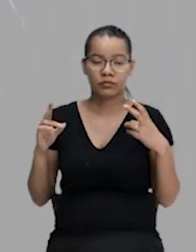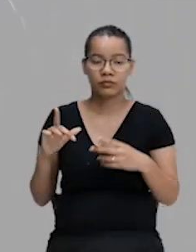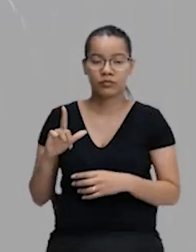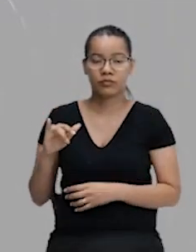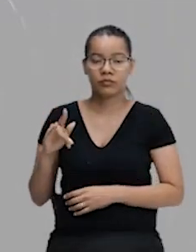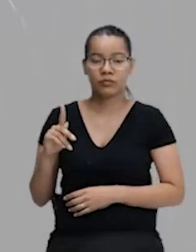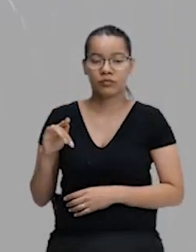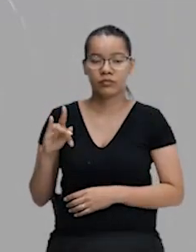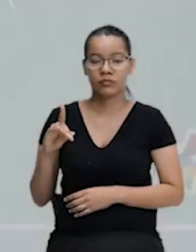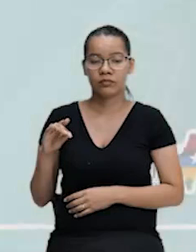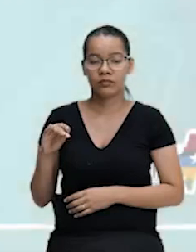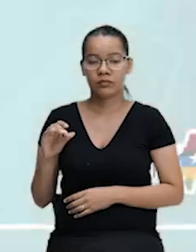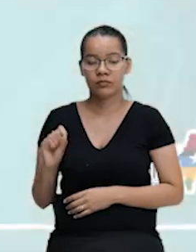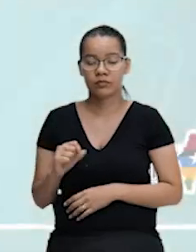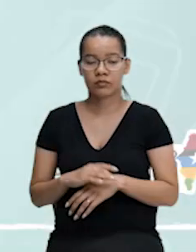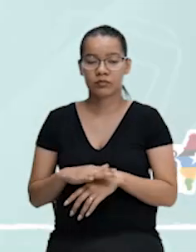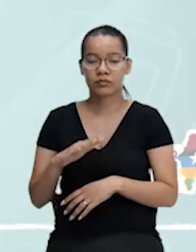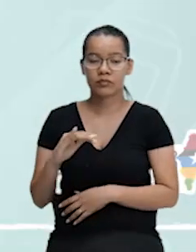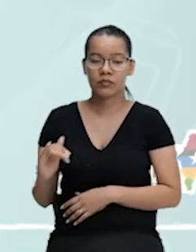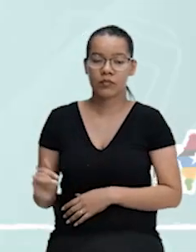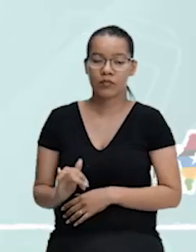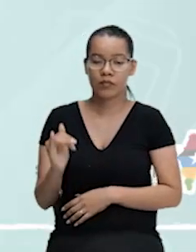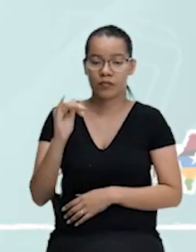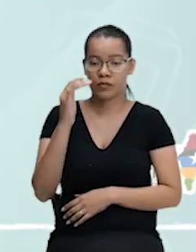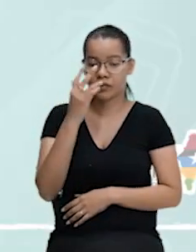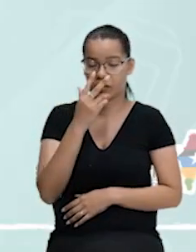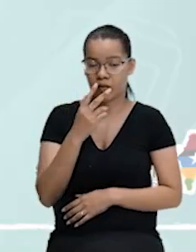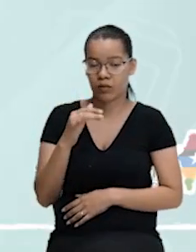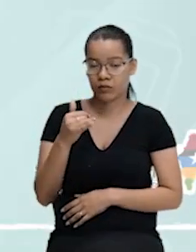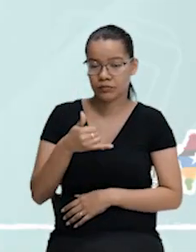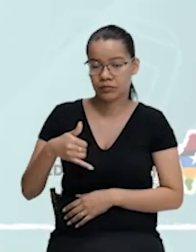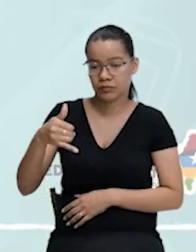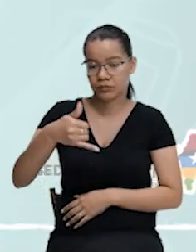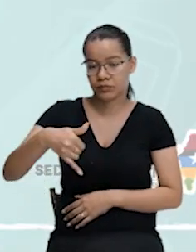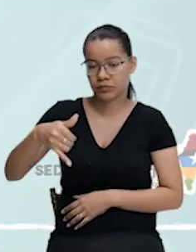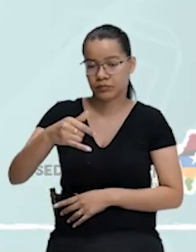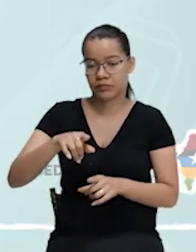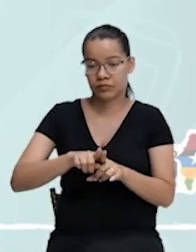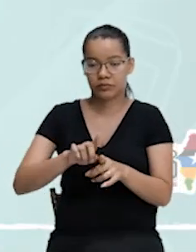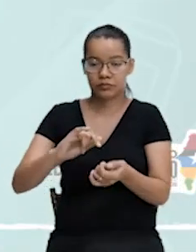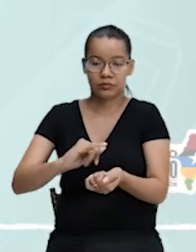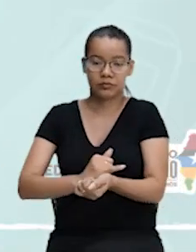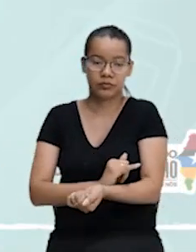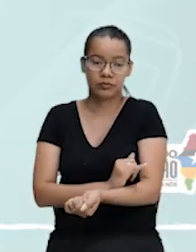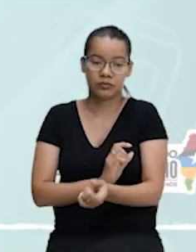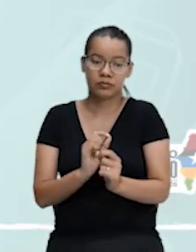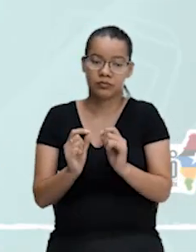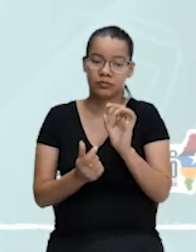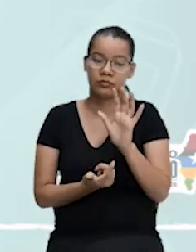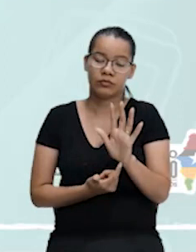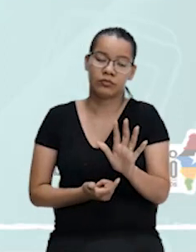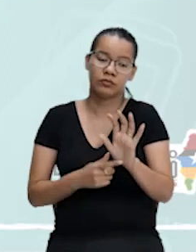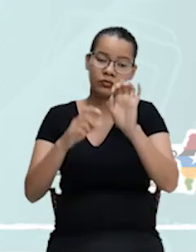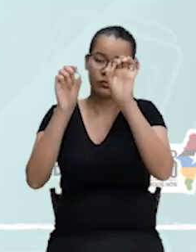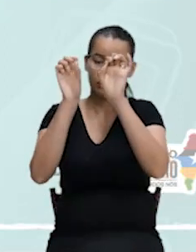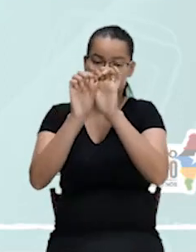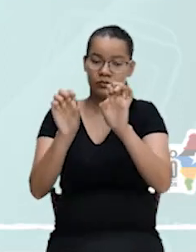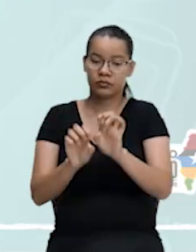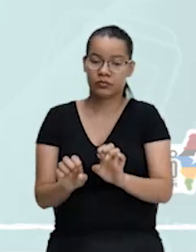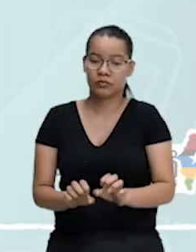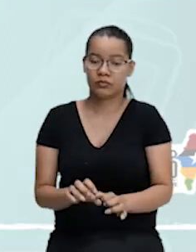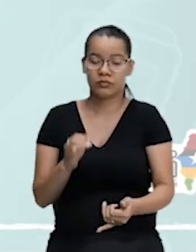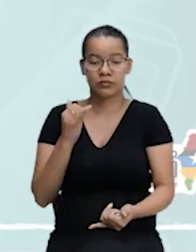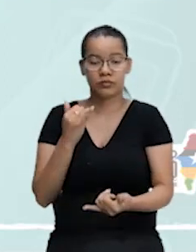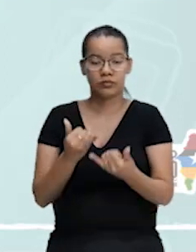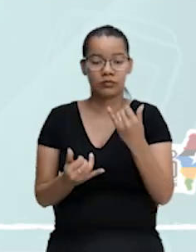ó. Os mais importantes são os óleos e as gorduras, que apresentam estruturas semelhantes e são elaborados